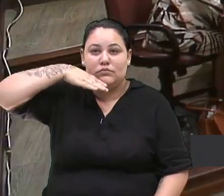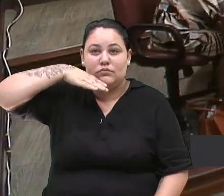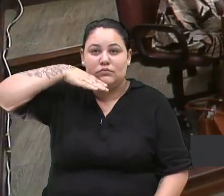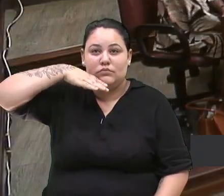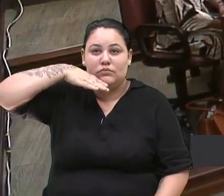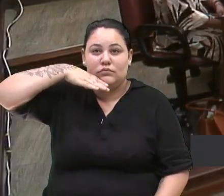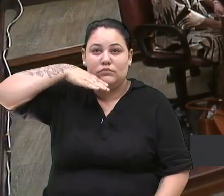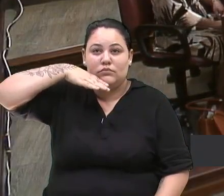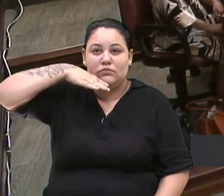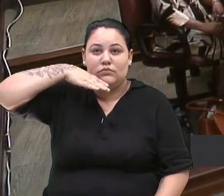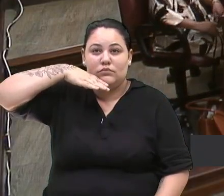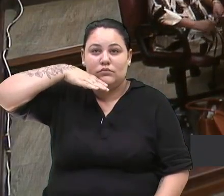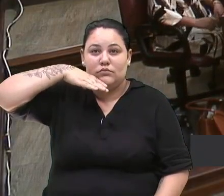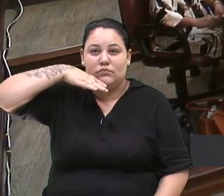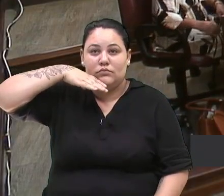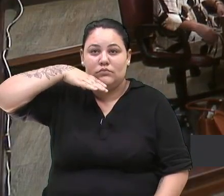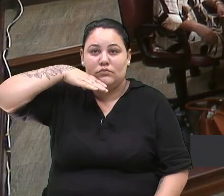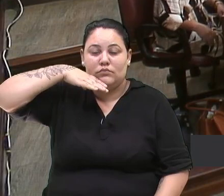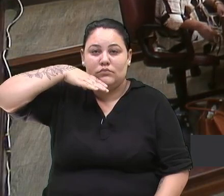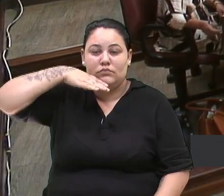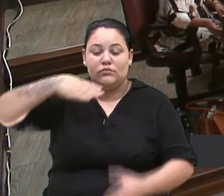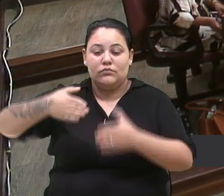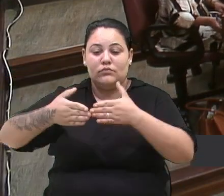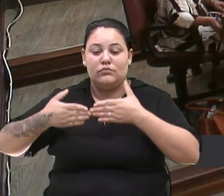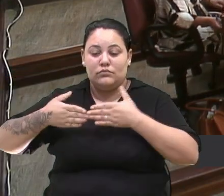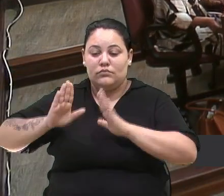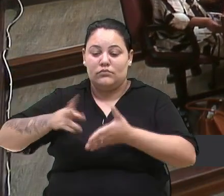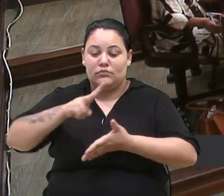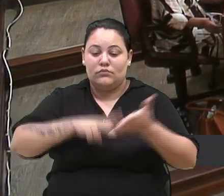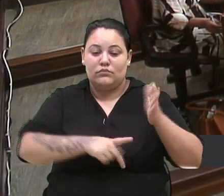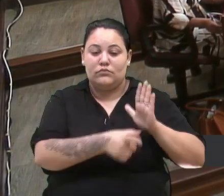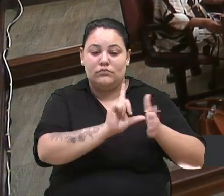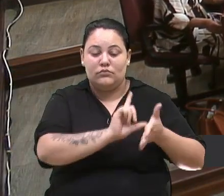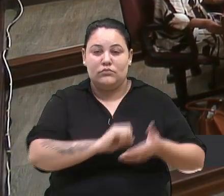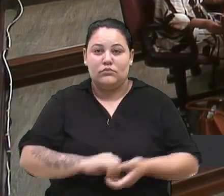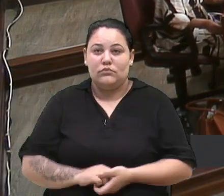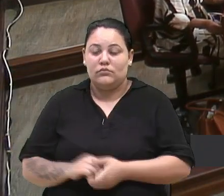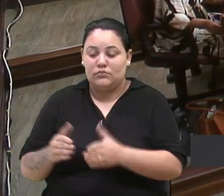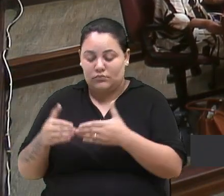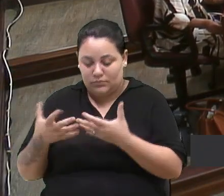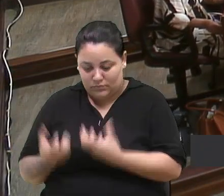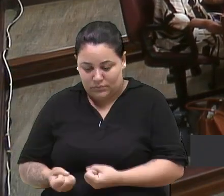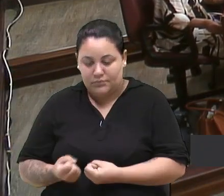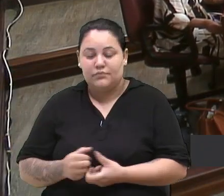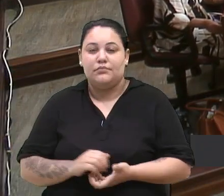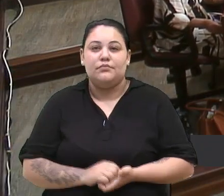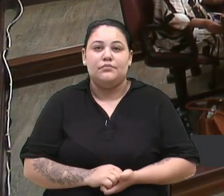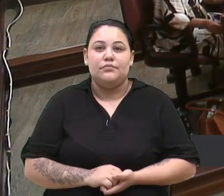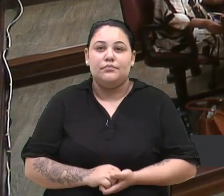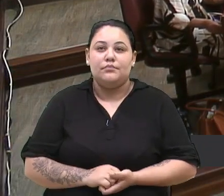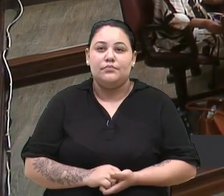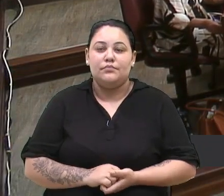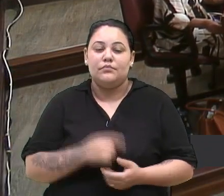Bortoluz. Peço dispensa da leitura por já ter sido. Obrigado. Aceito a dispensa. Em discussão.